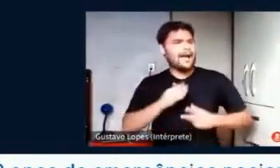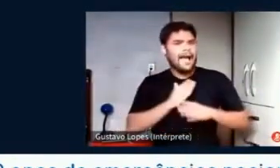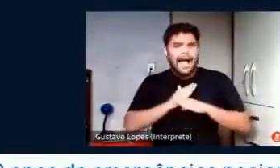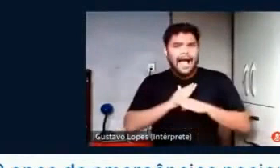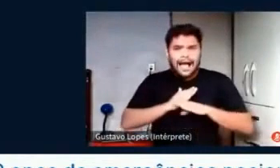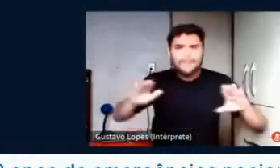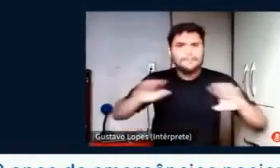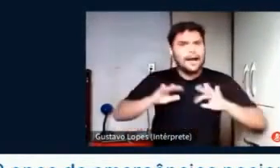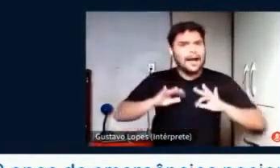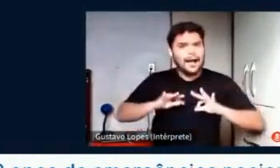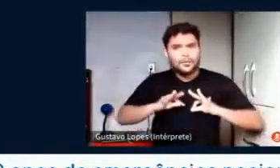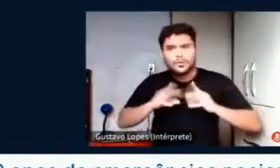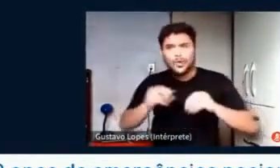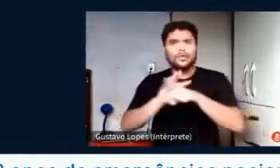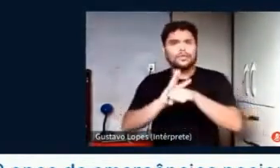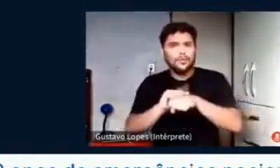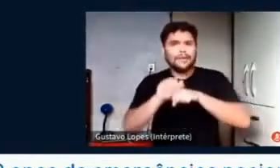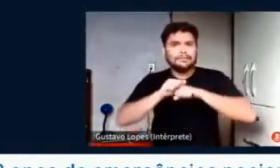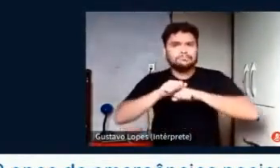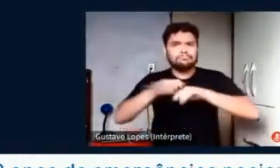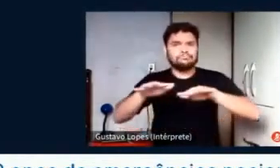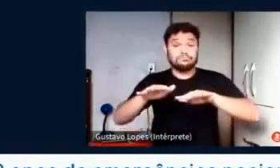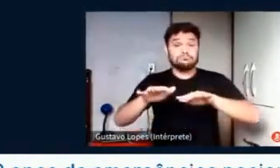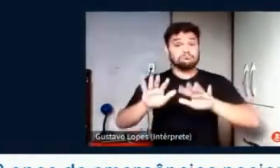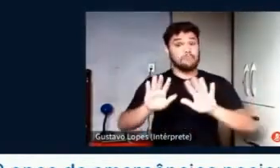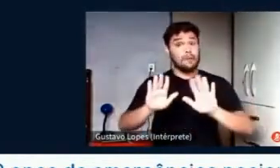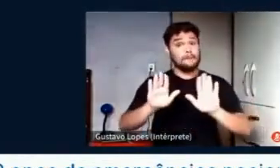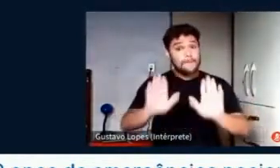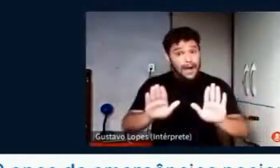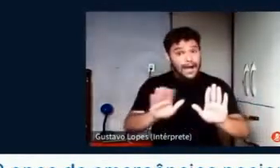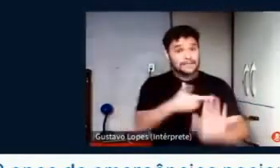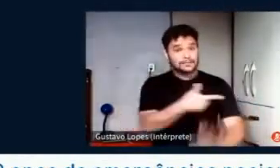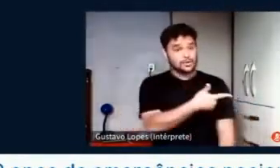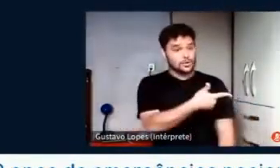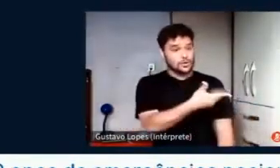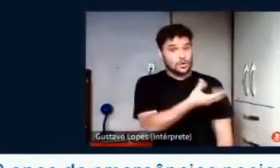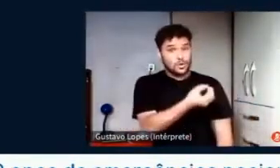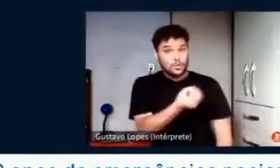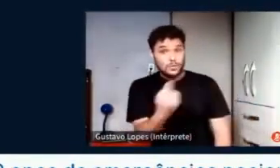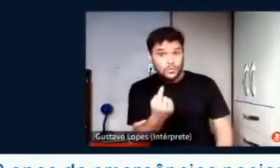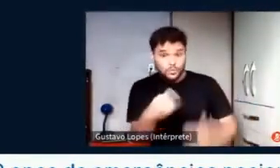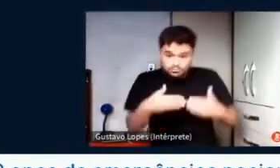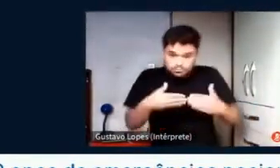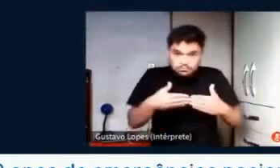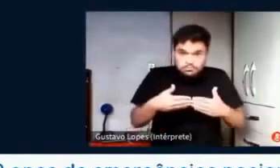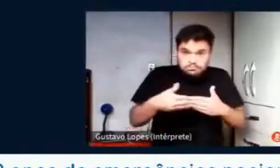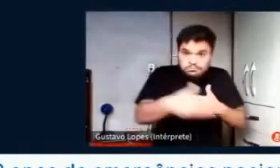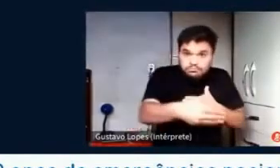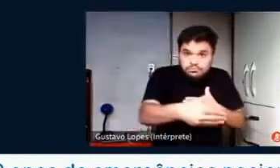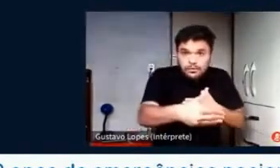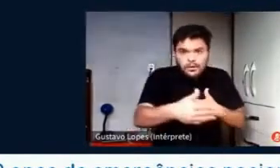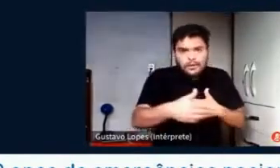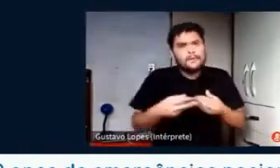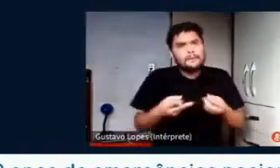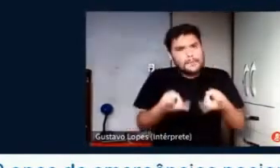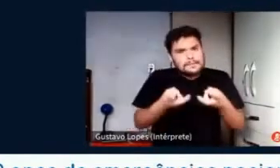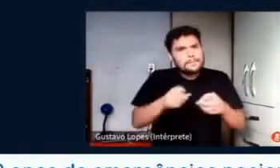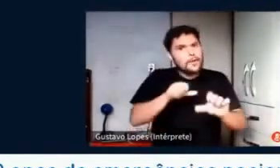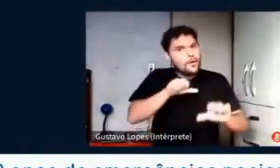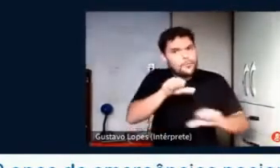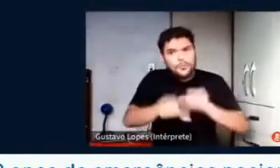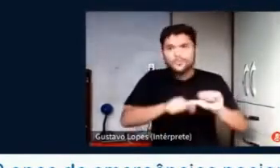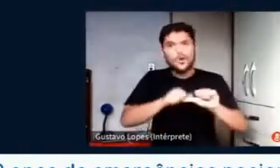com as epidemias do mundo. Mas de 2001 para cá, a gente vem observando mudanças de padrões